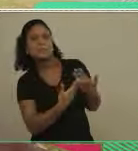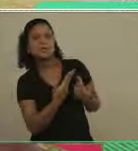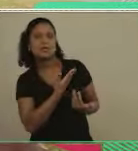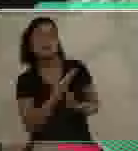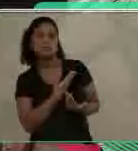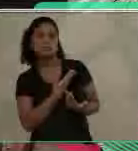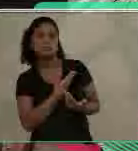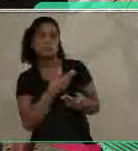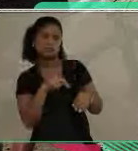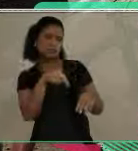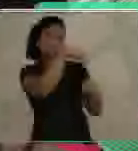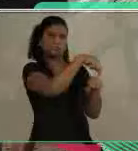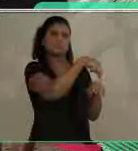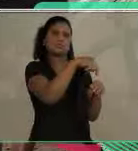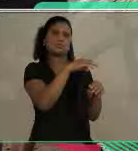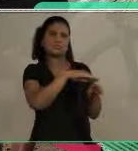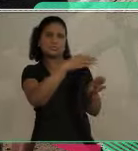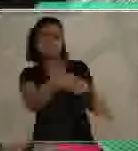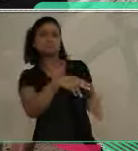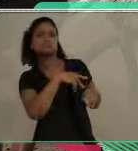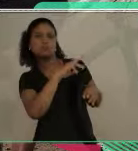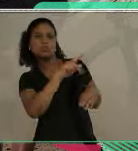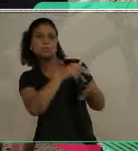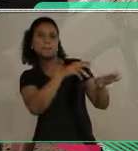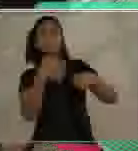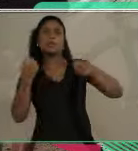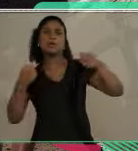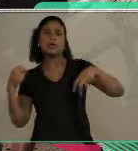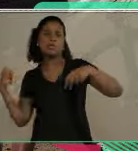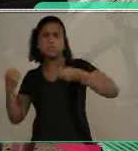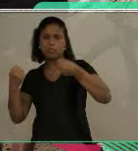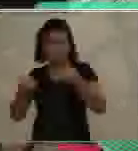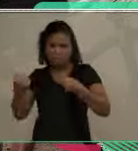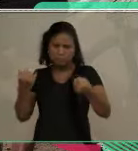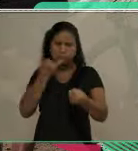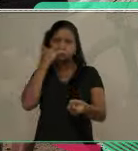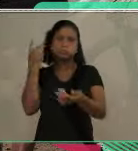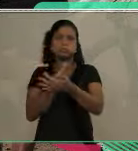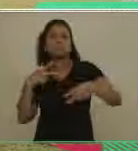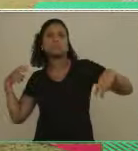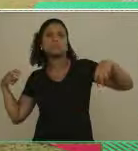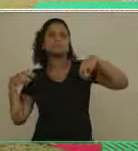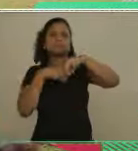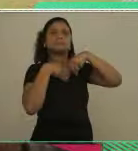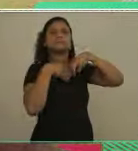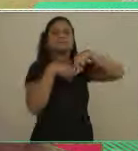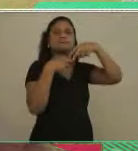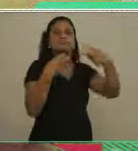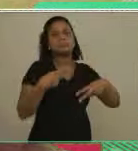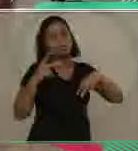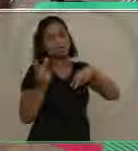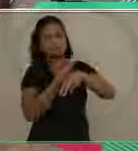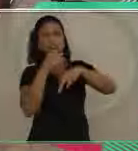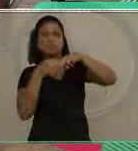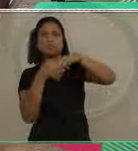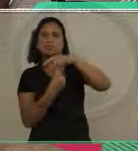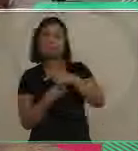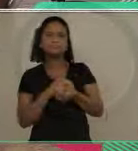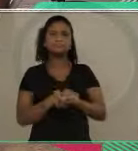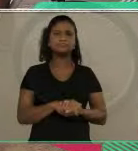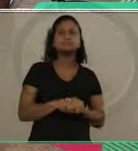da calçada. Um carro perdeu o controle no trânsito, subiu a calçada e me pegou nesse sentido em cima da perna esquerda. Alá,